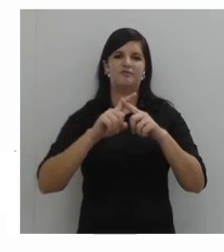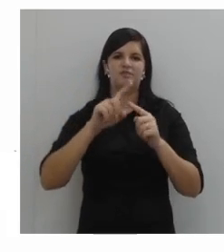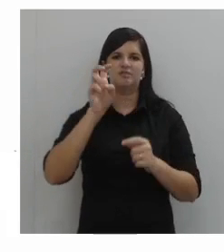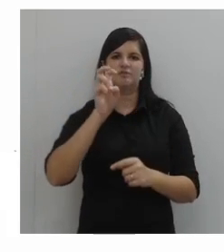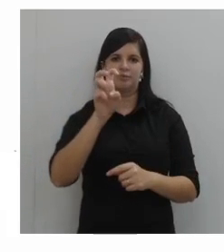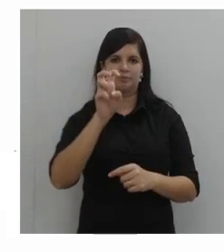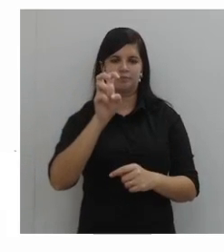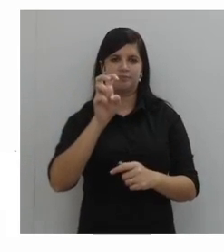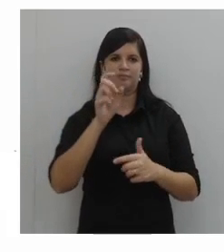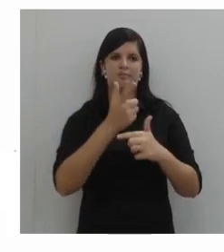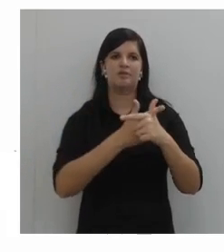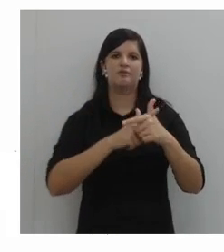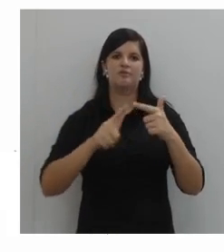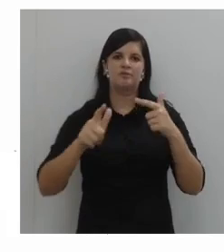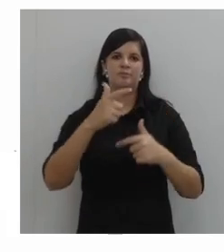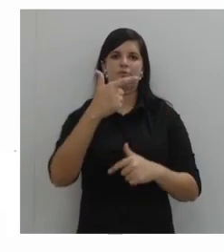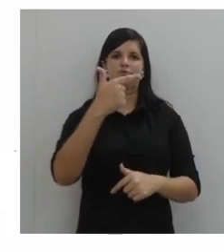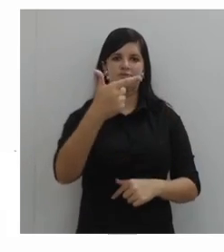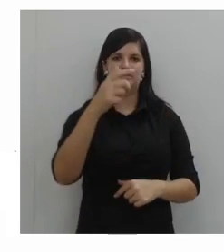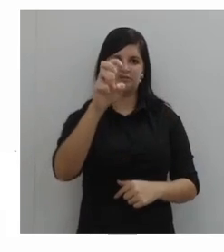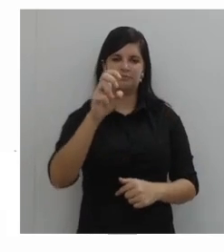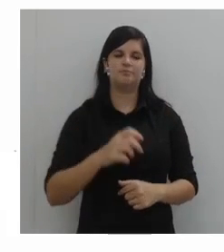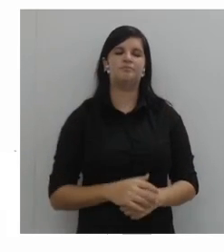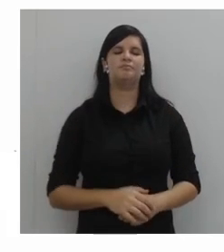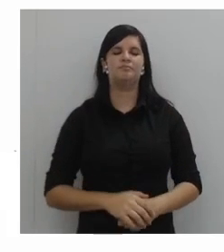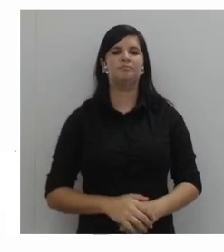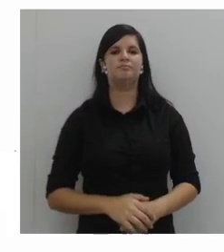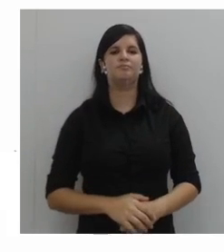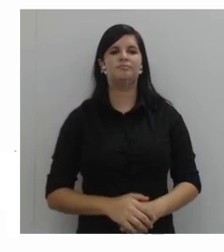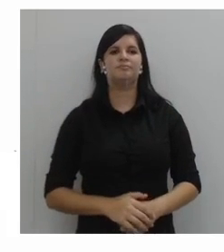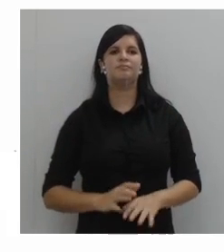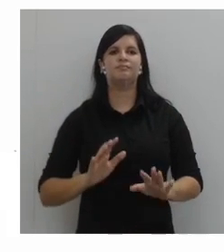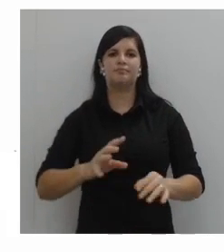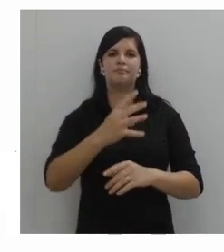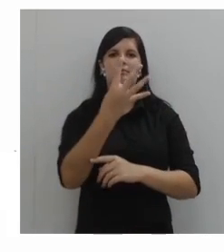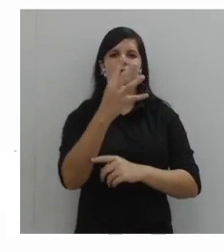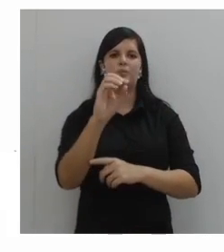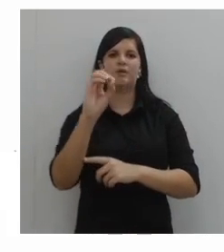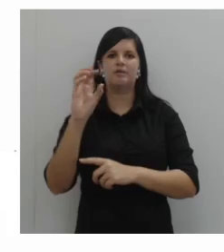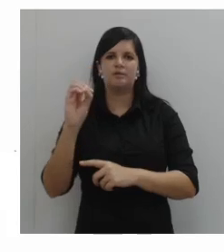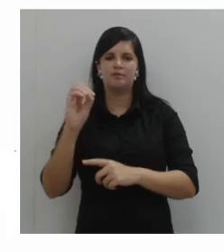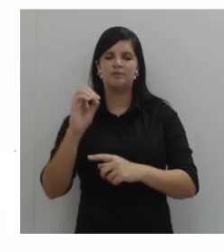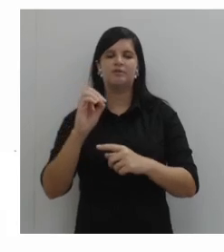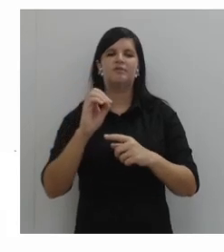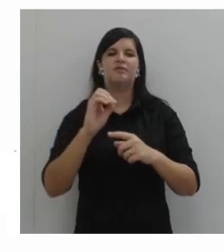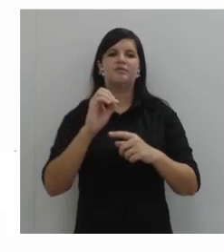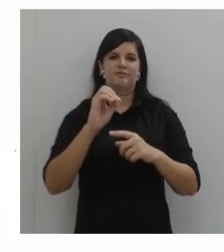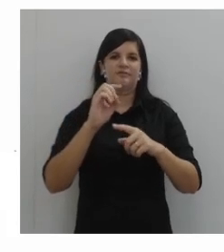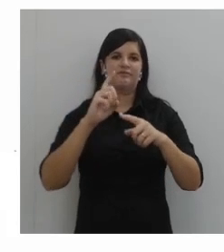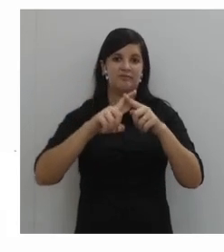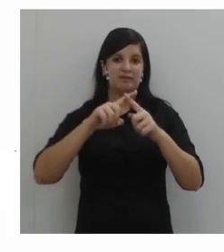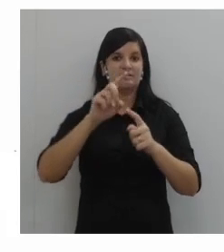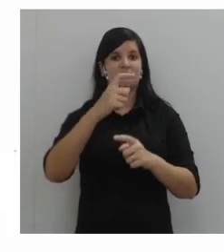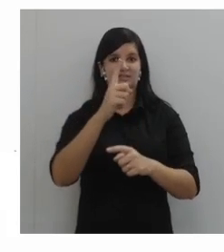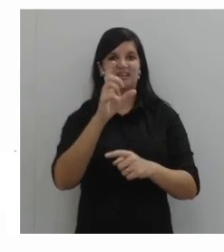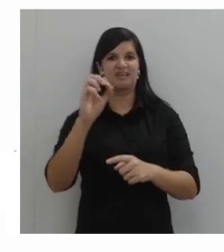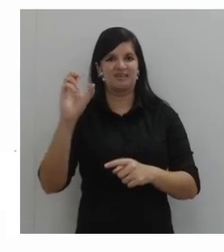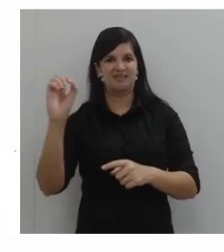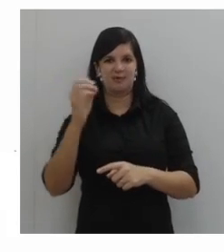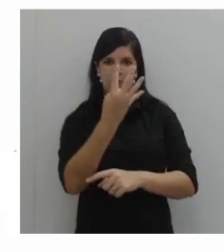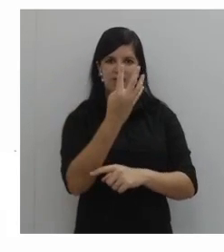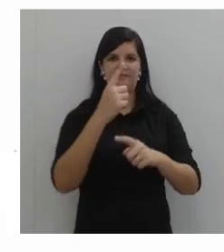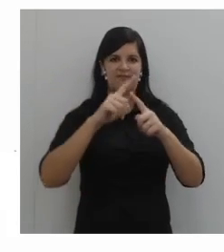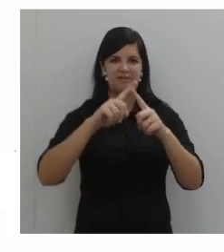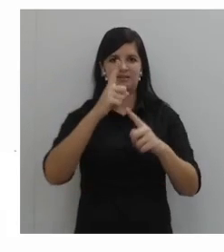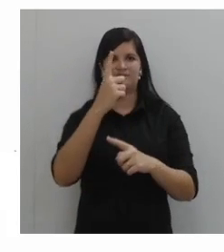vezes 5 dividido por 25. 400 é 4 vezes 100, né? E em